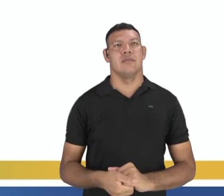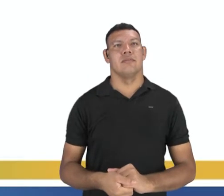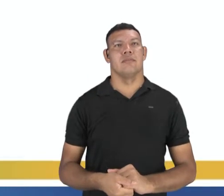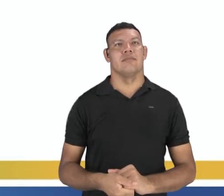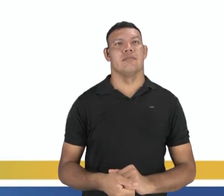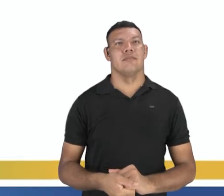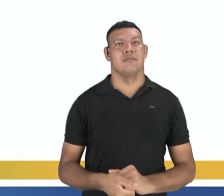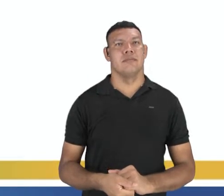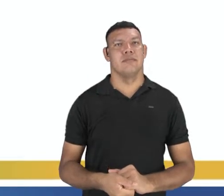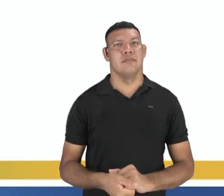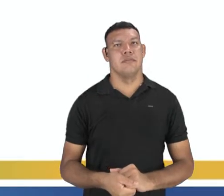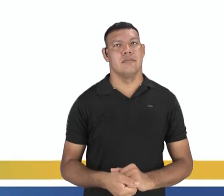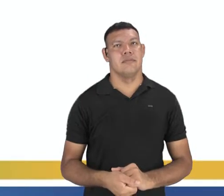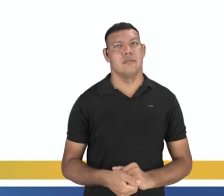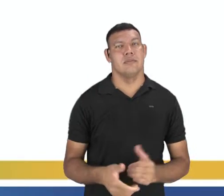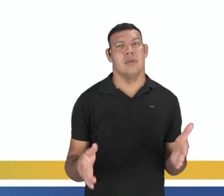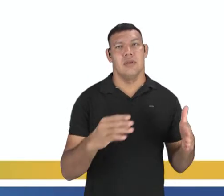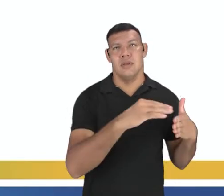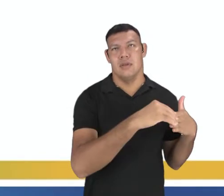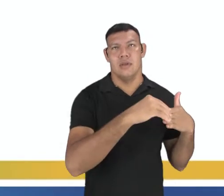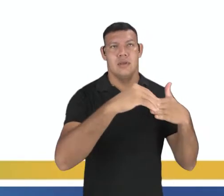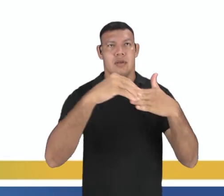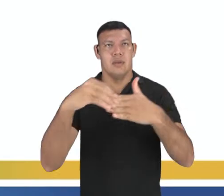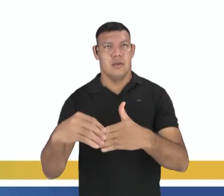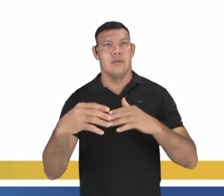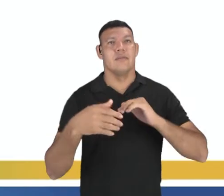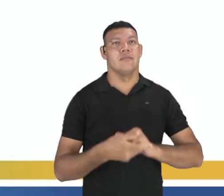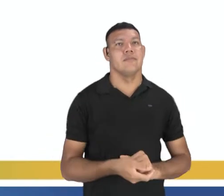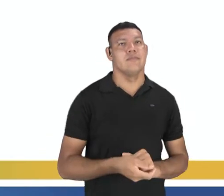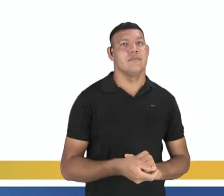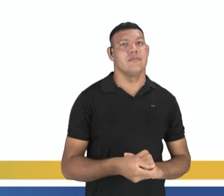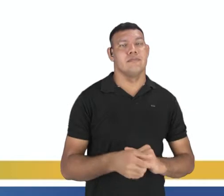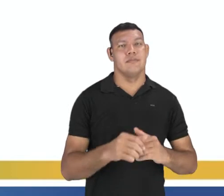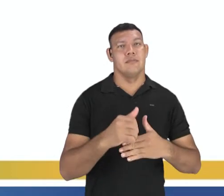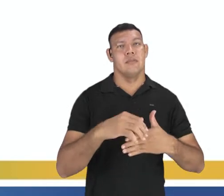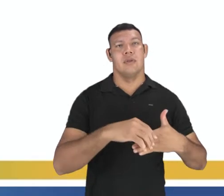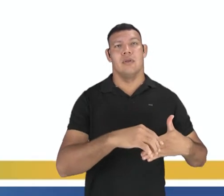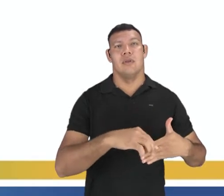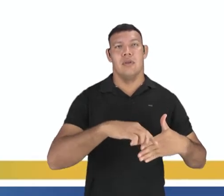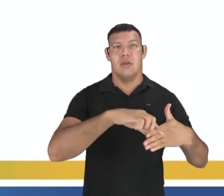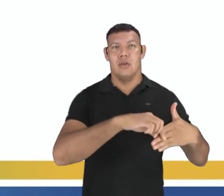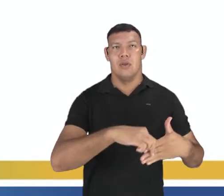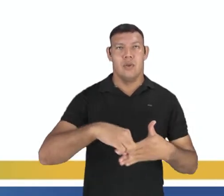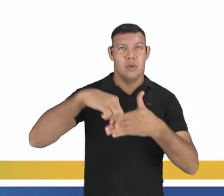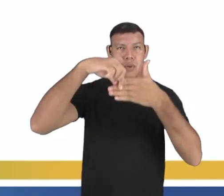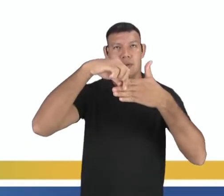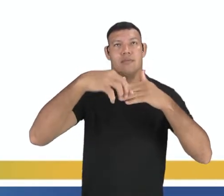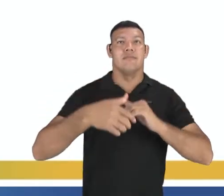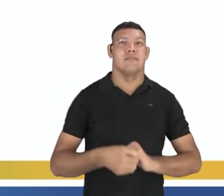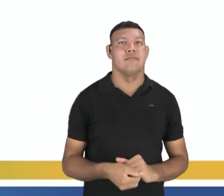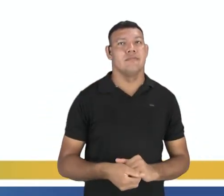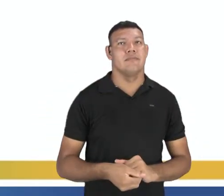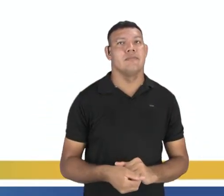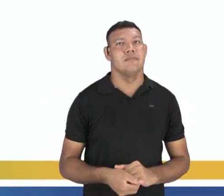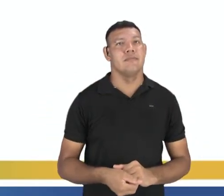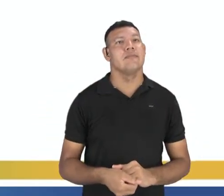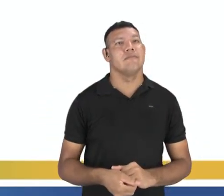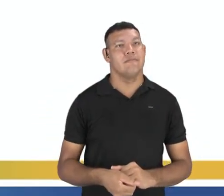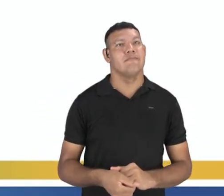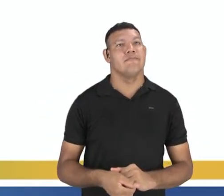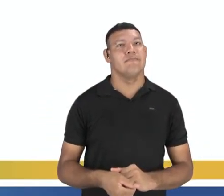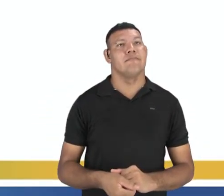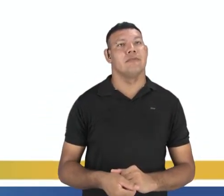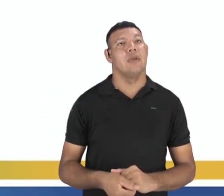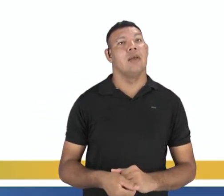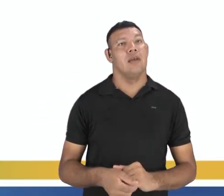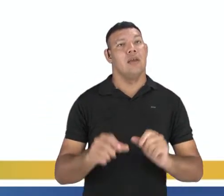que significa guia, principal, liderança ou que vem à frente. O lead representa a primeira